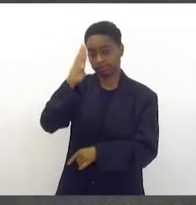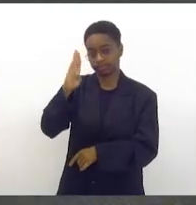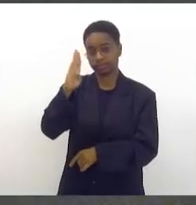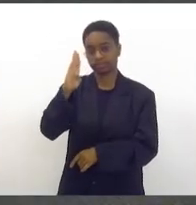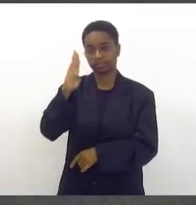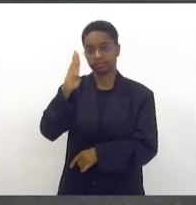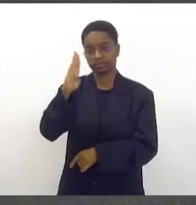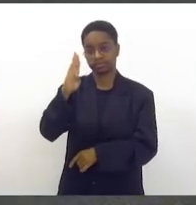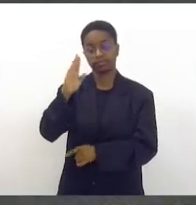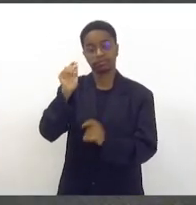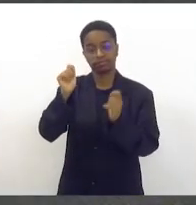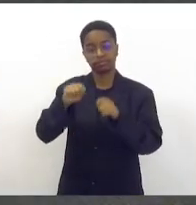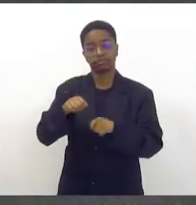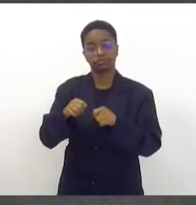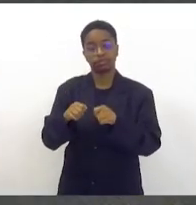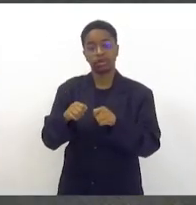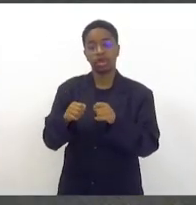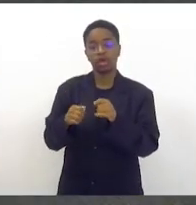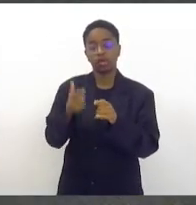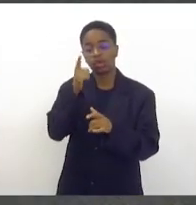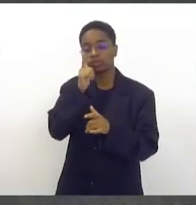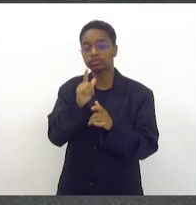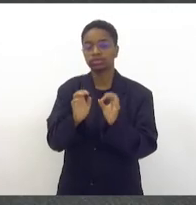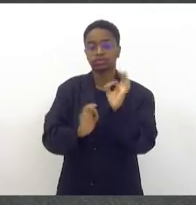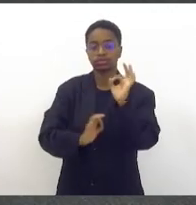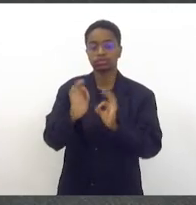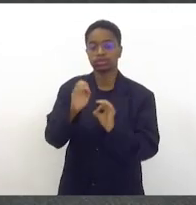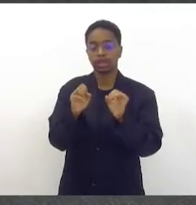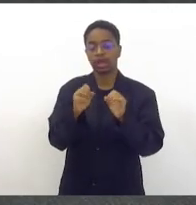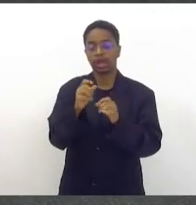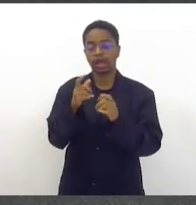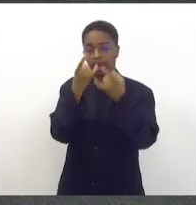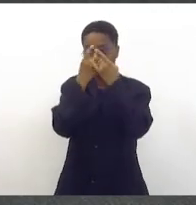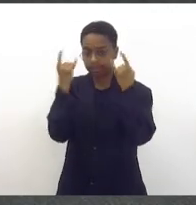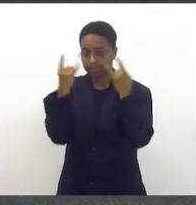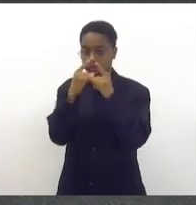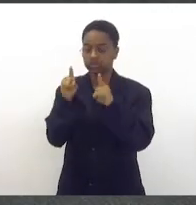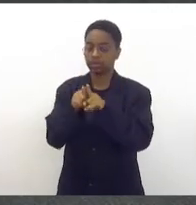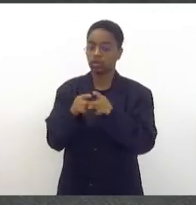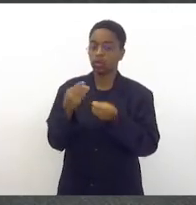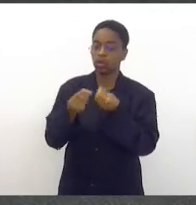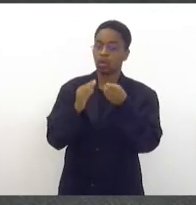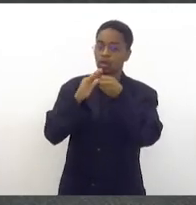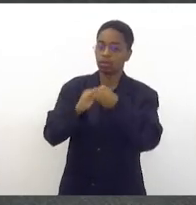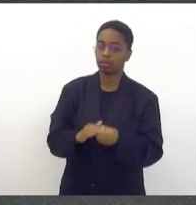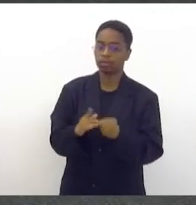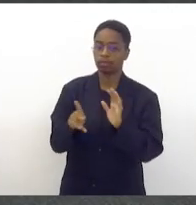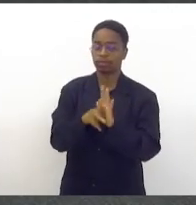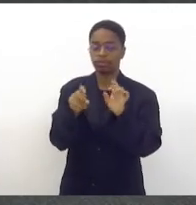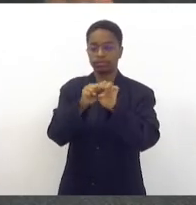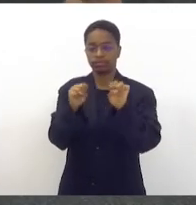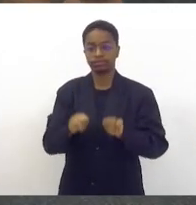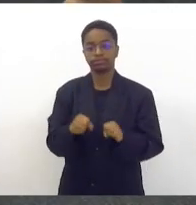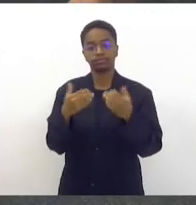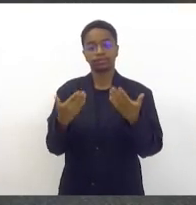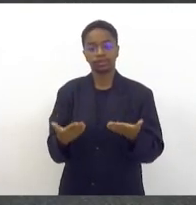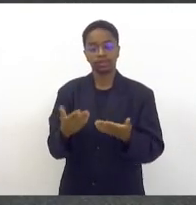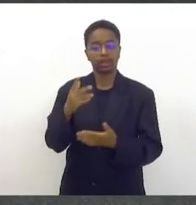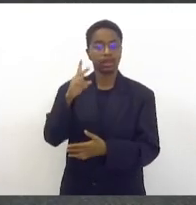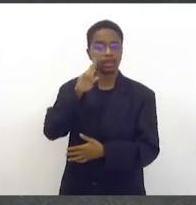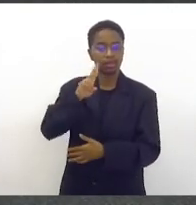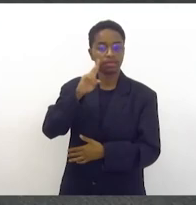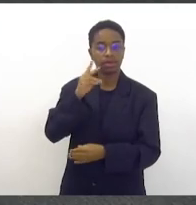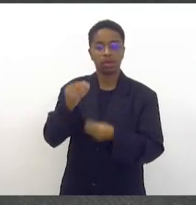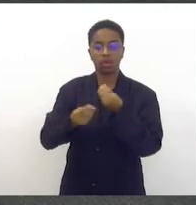o estabelecimento do capitalismo e das formas de opressão que o capitalismo empreende. Então, lançar luz para a reflexão